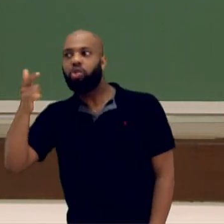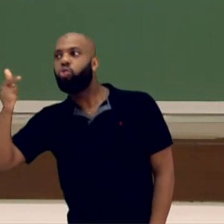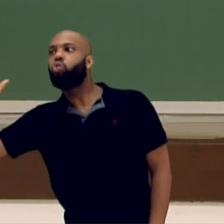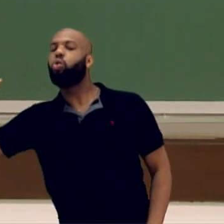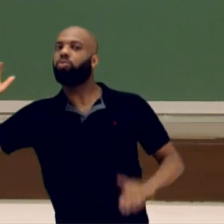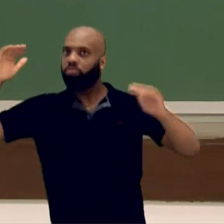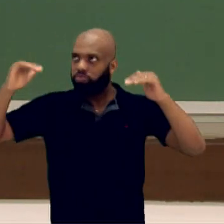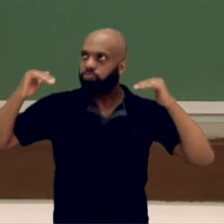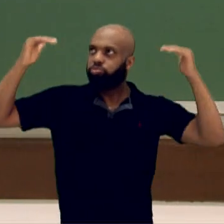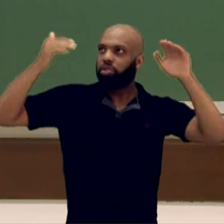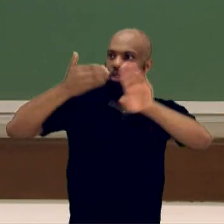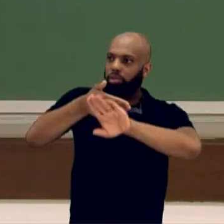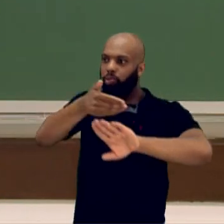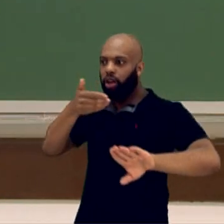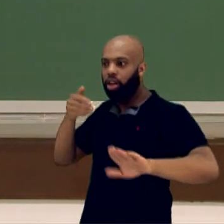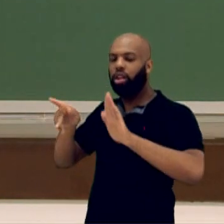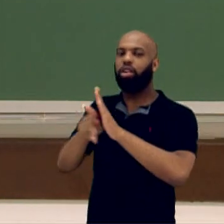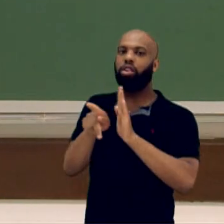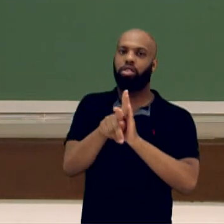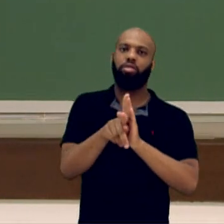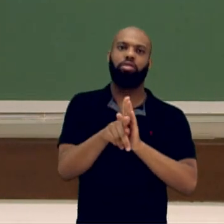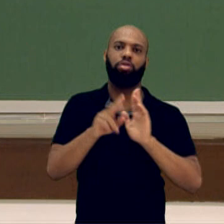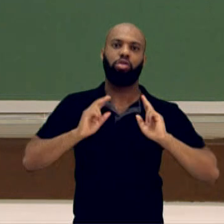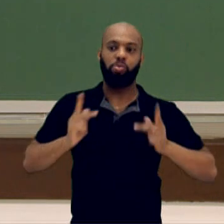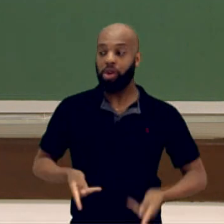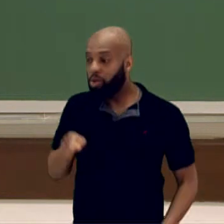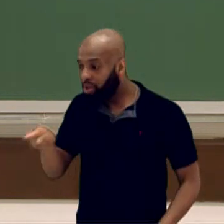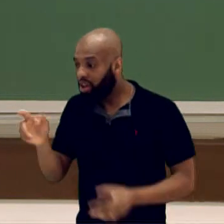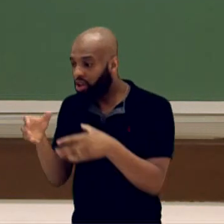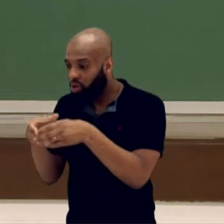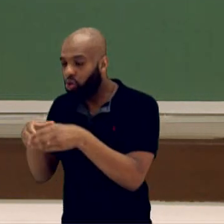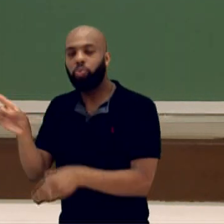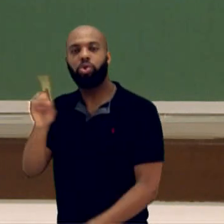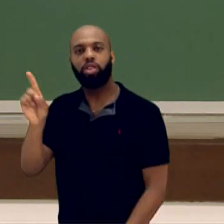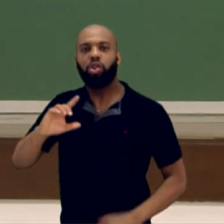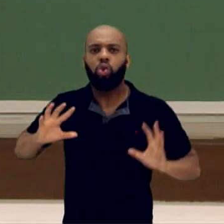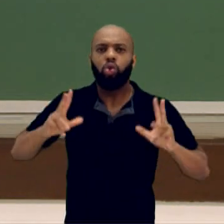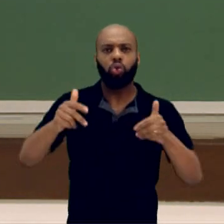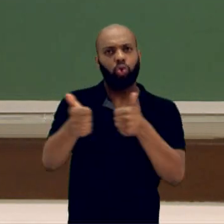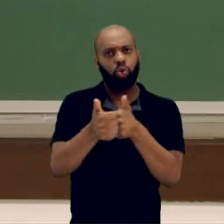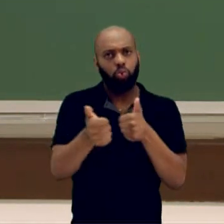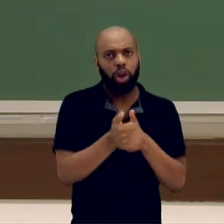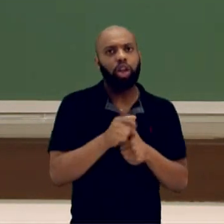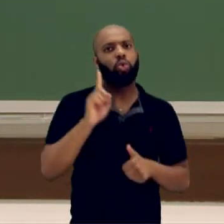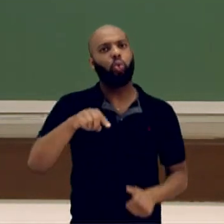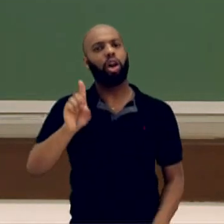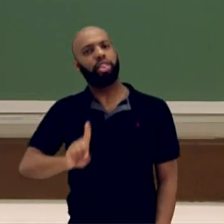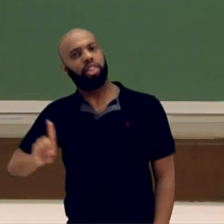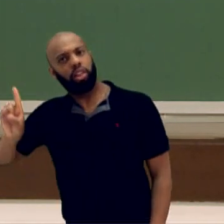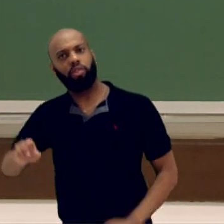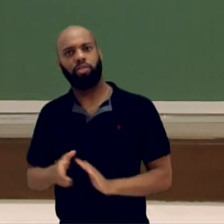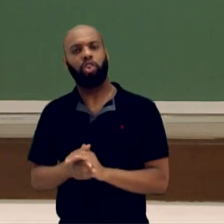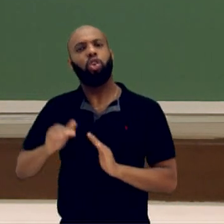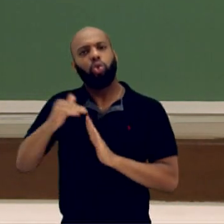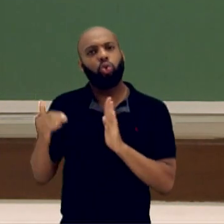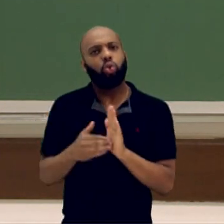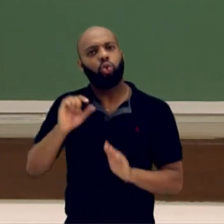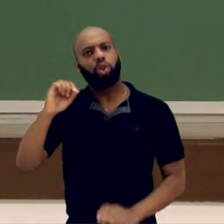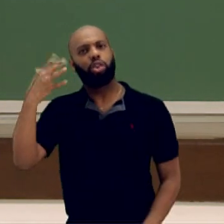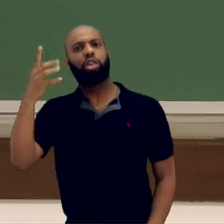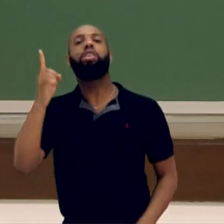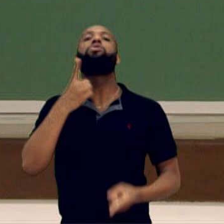plano, separado do ser humano, né? Para os estoicos, não. Tudo ao nosso redor é Deus. E tudo que acontece ao nosso redor é meio que